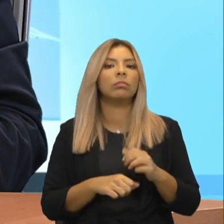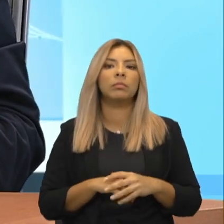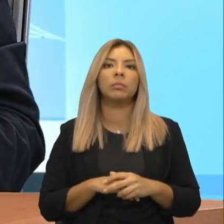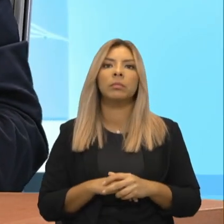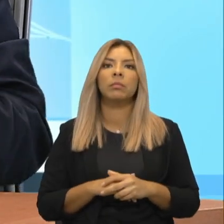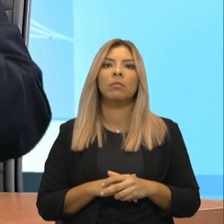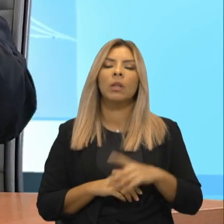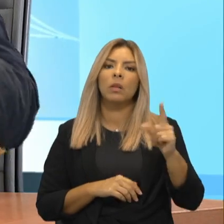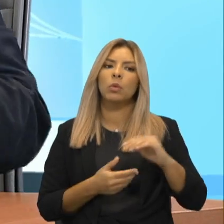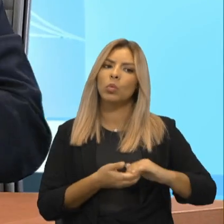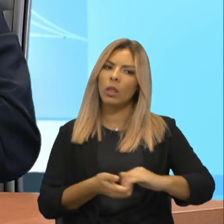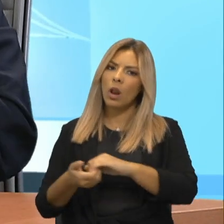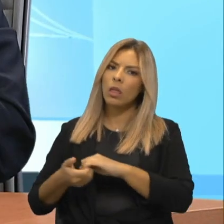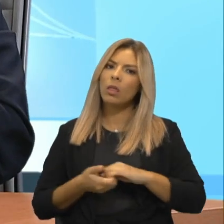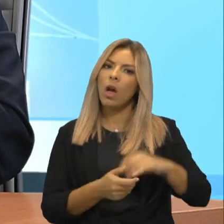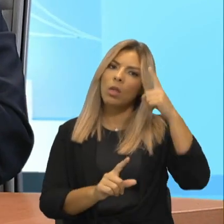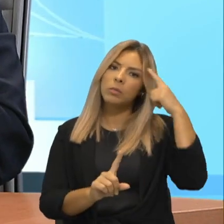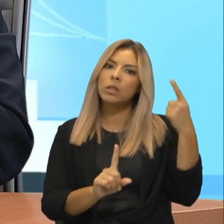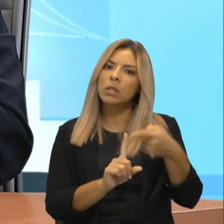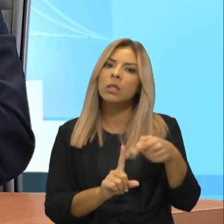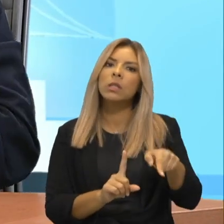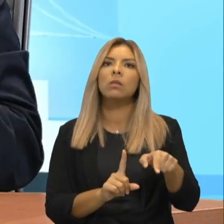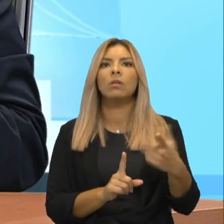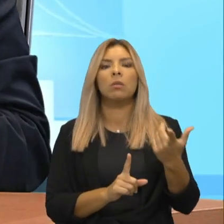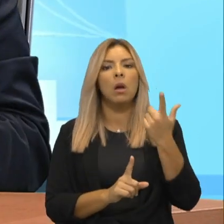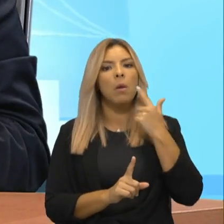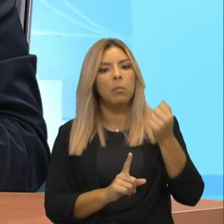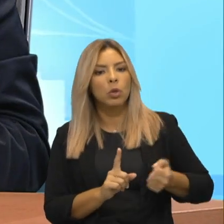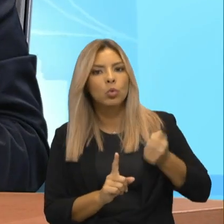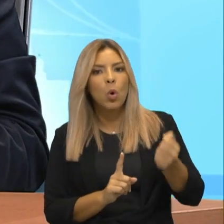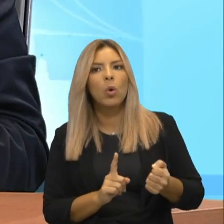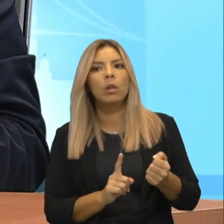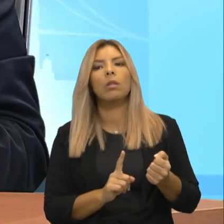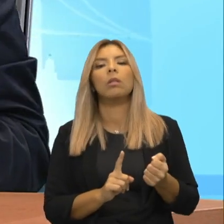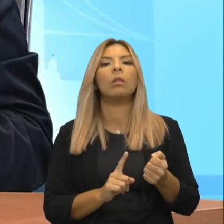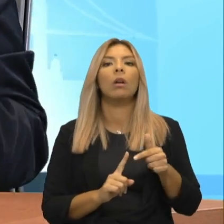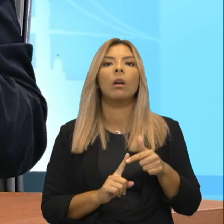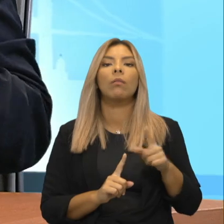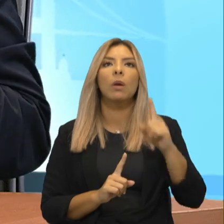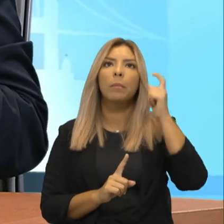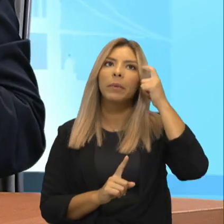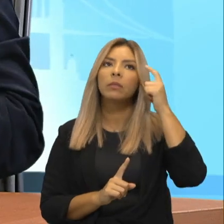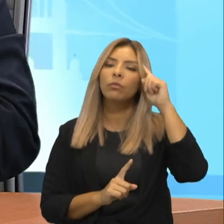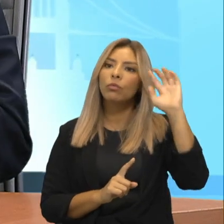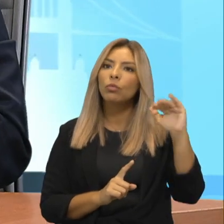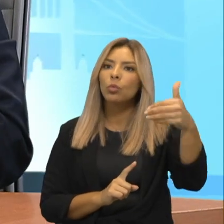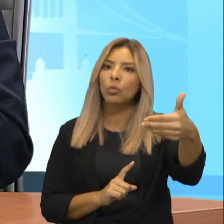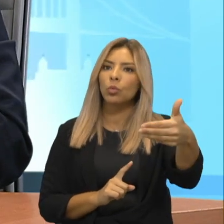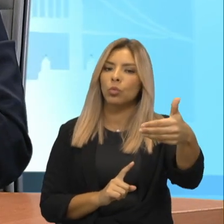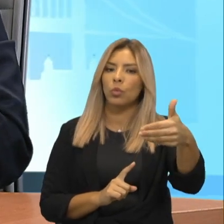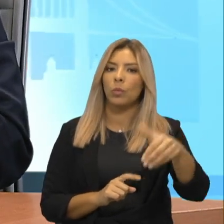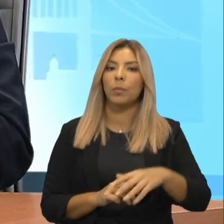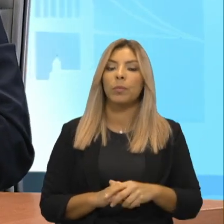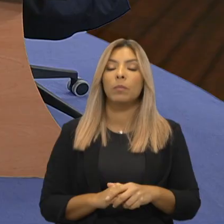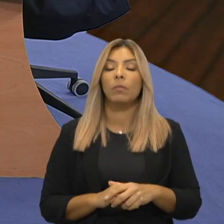em termos de solidariedade e também de atividade pastoral, mas pensando também o futuro. E este congresso vai